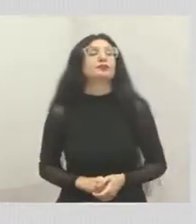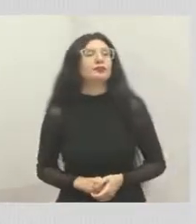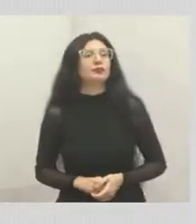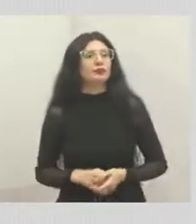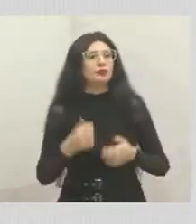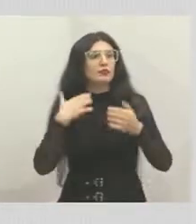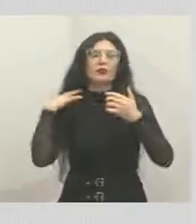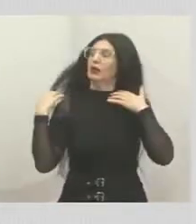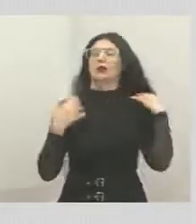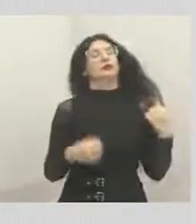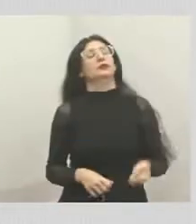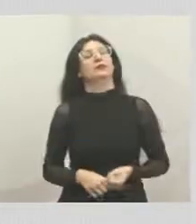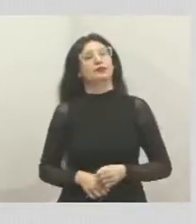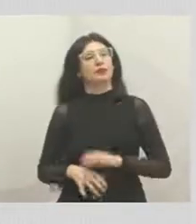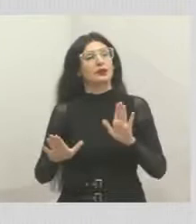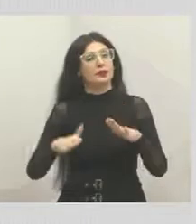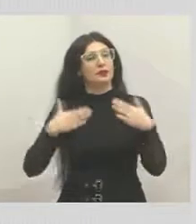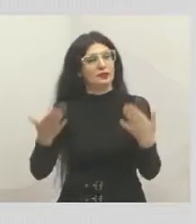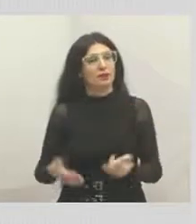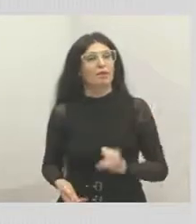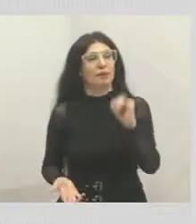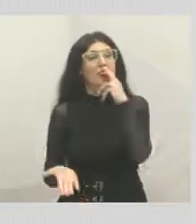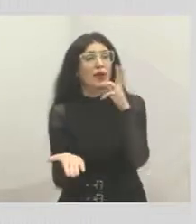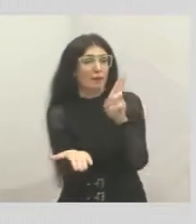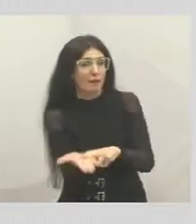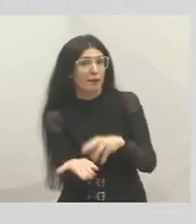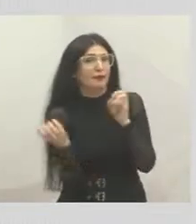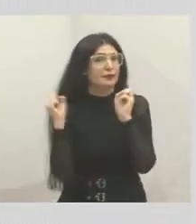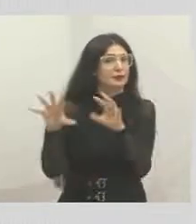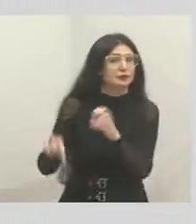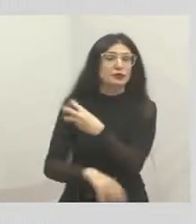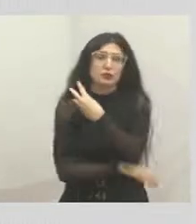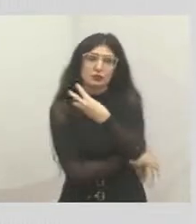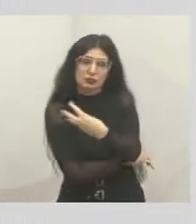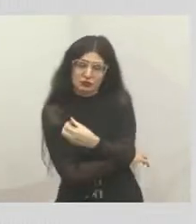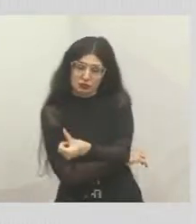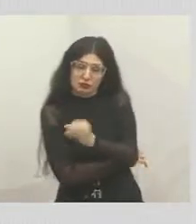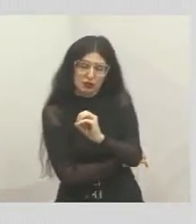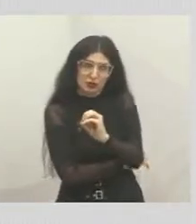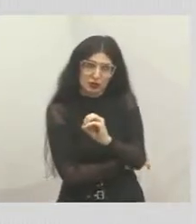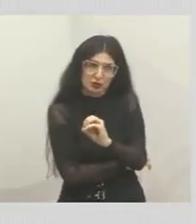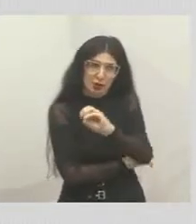transferências para a aplicação do ensino é